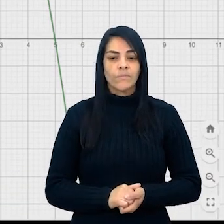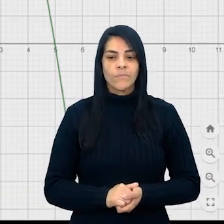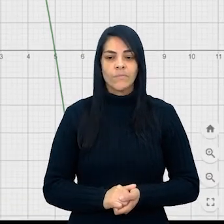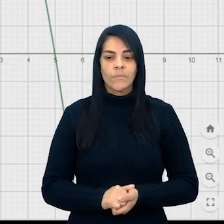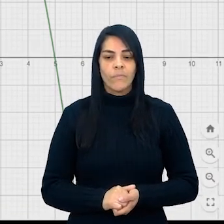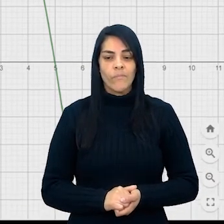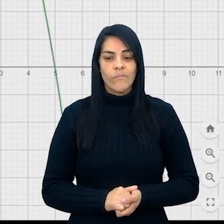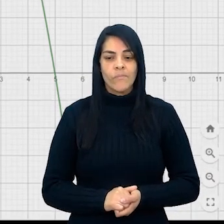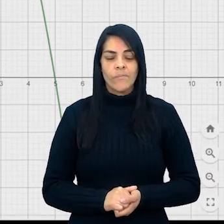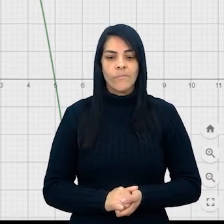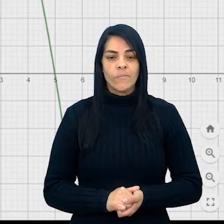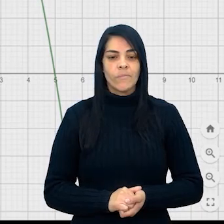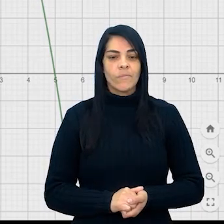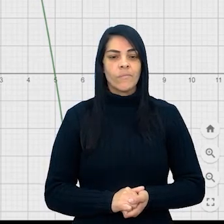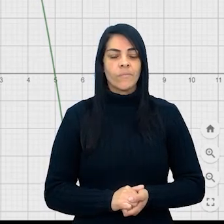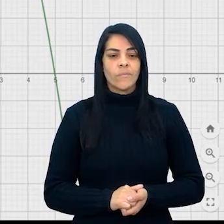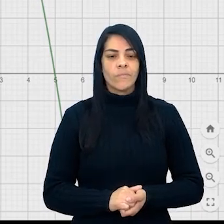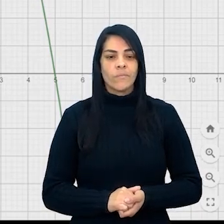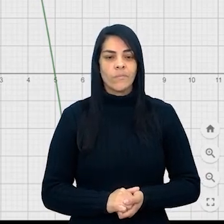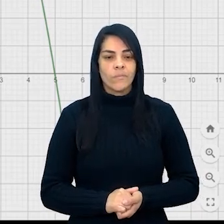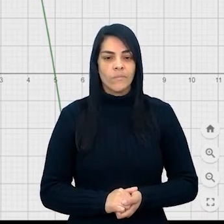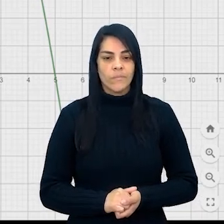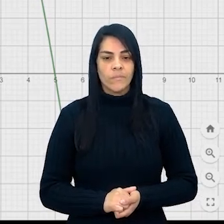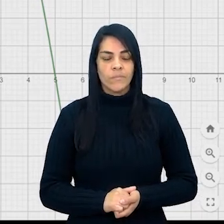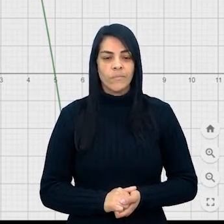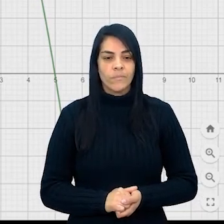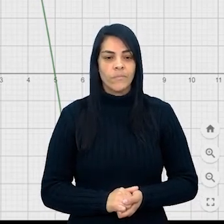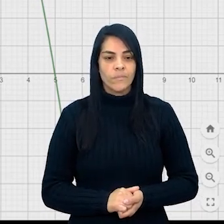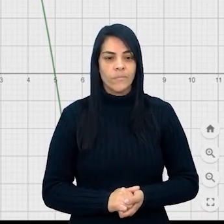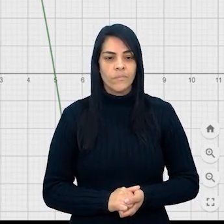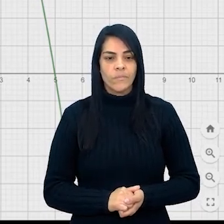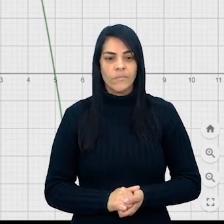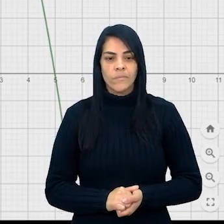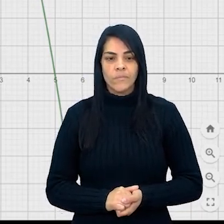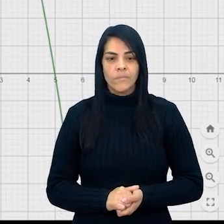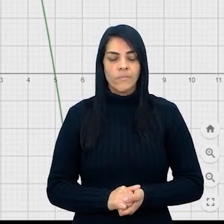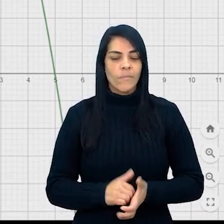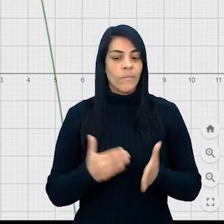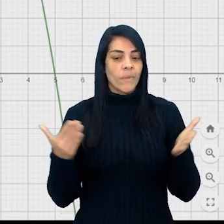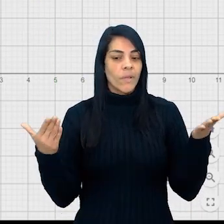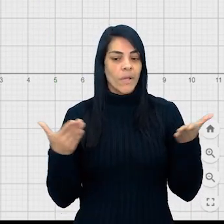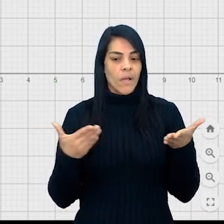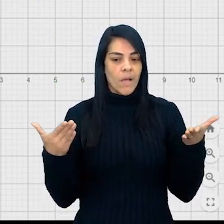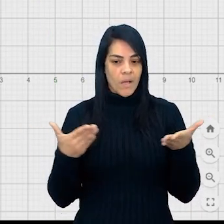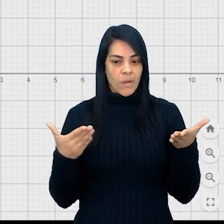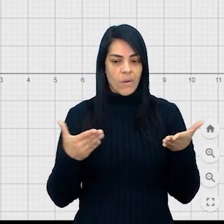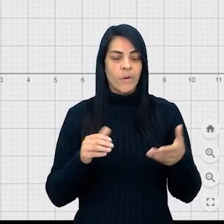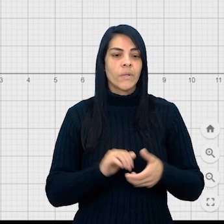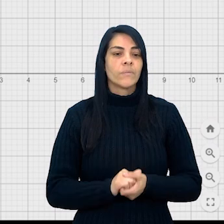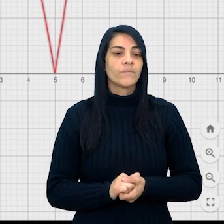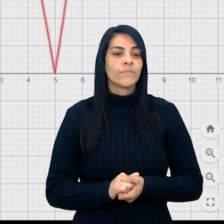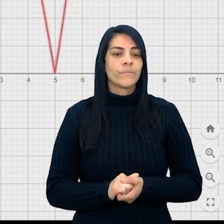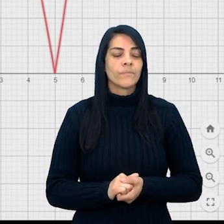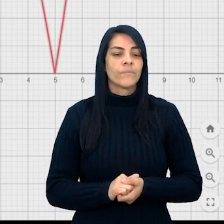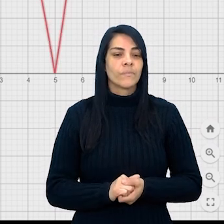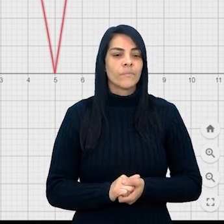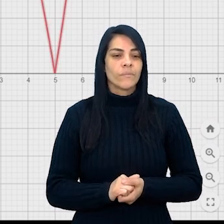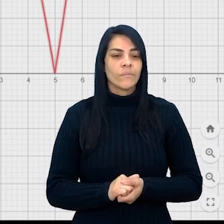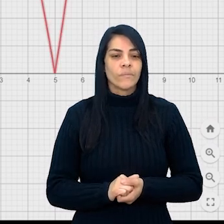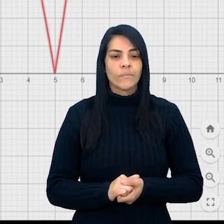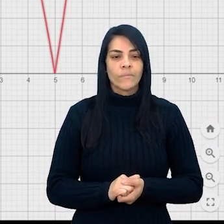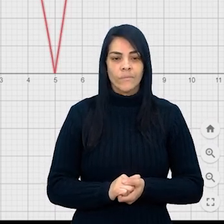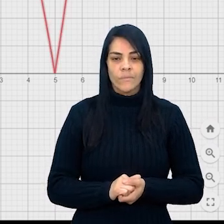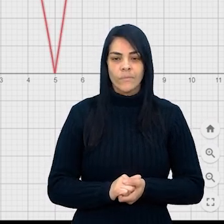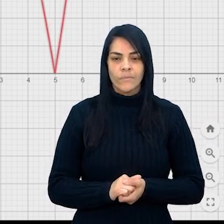para que eles possam ver. Muito bem. E agora eu vou apagar aqui, só vou deixar modular.